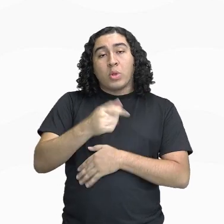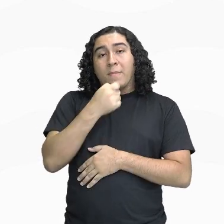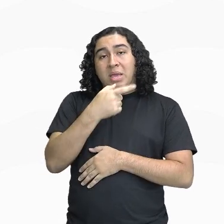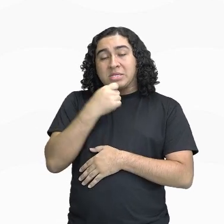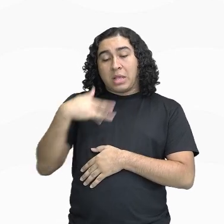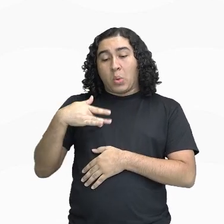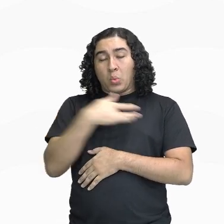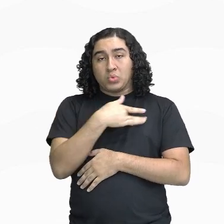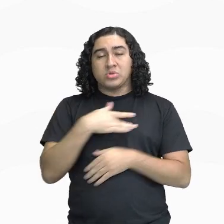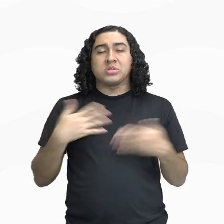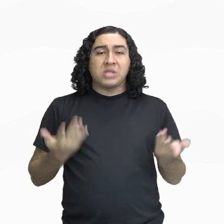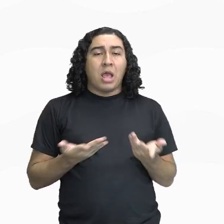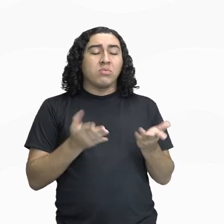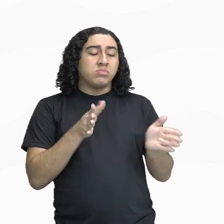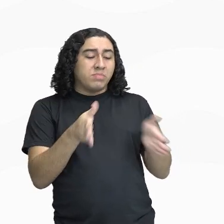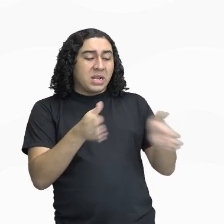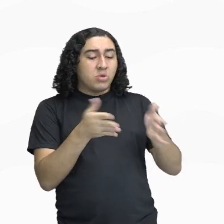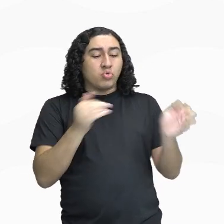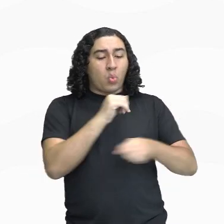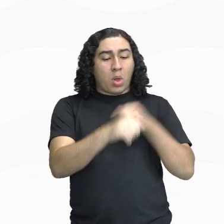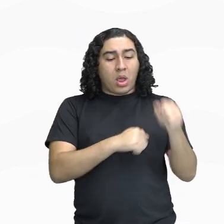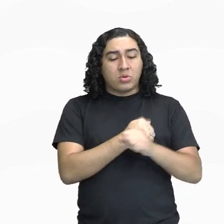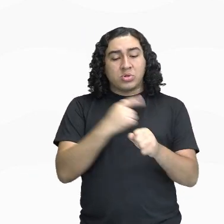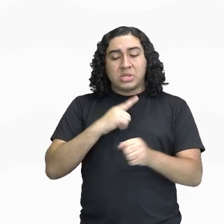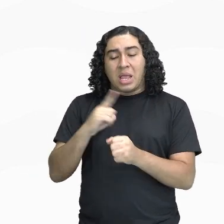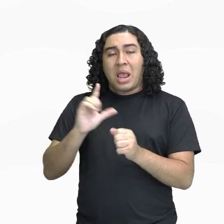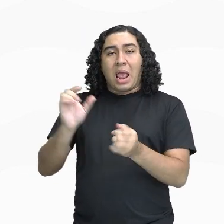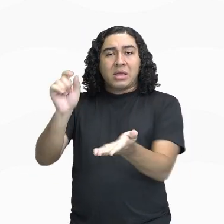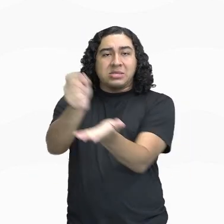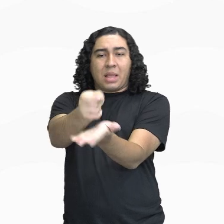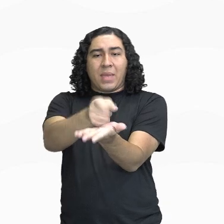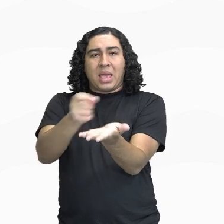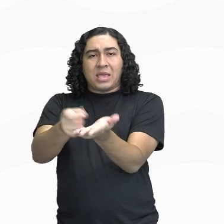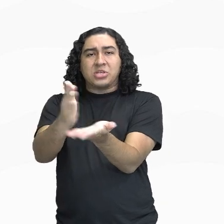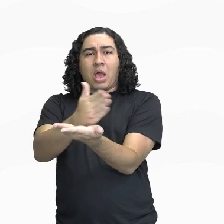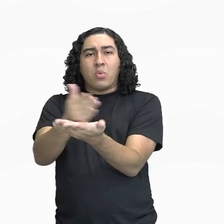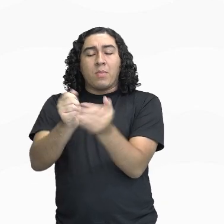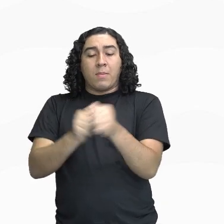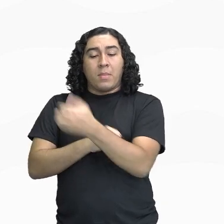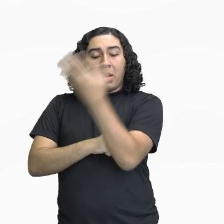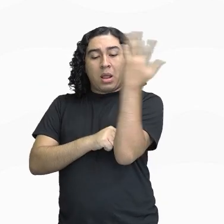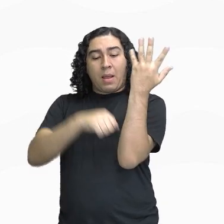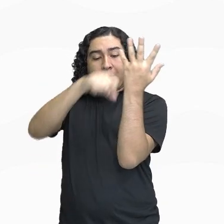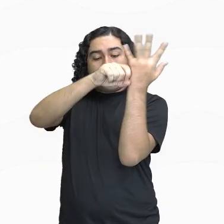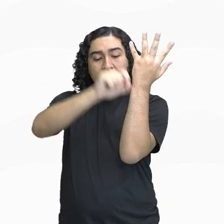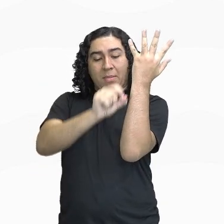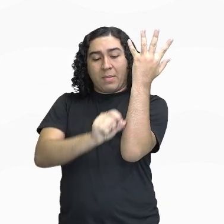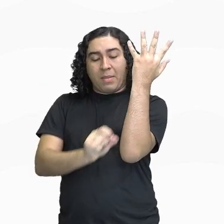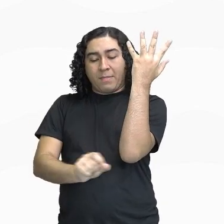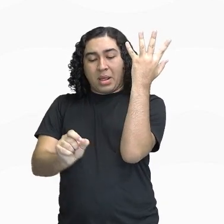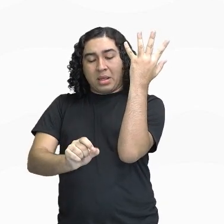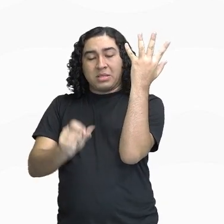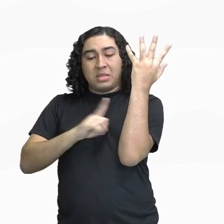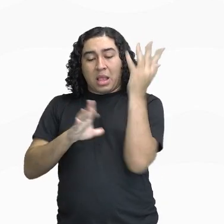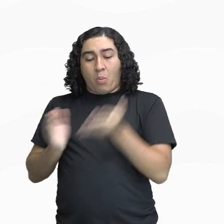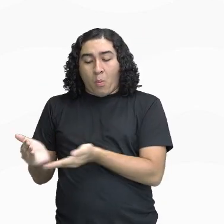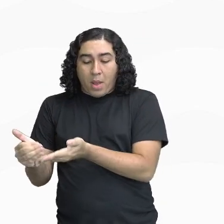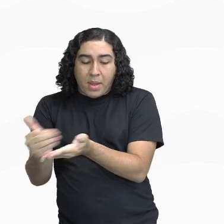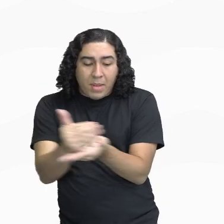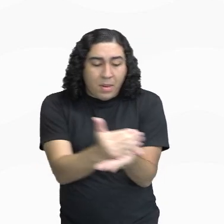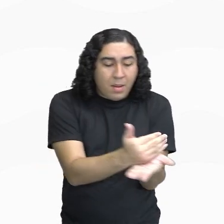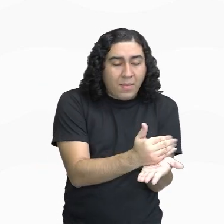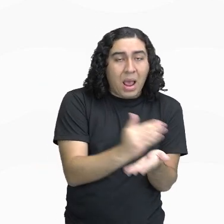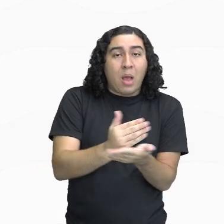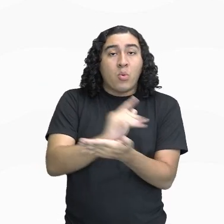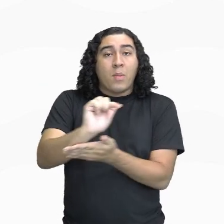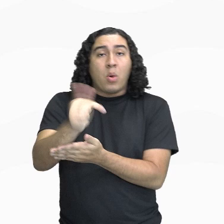coletar algumas sementes e vão deixar que as outras fiquem ali naquele período para elas cultivarem. Então, percebam que a gente